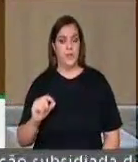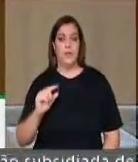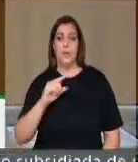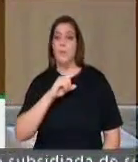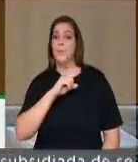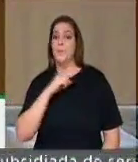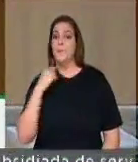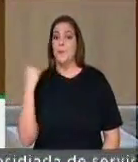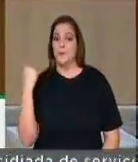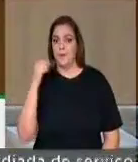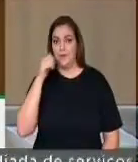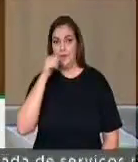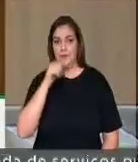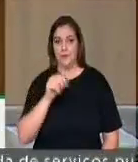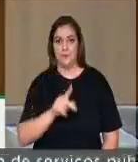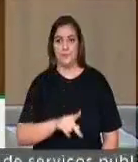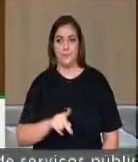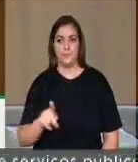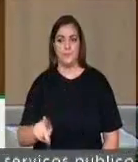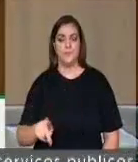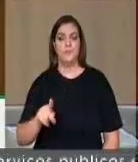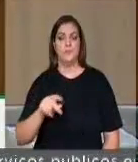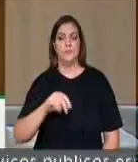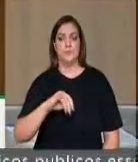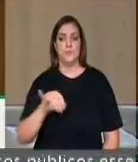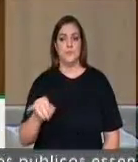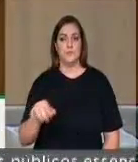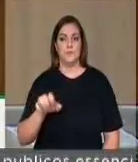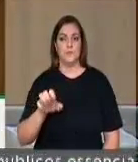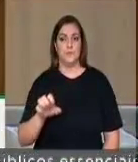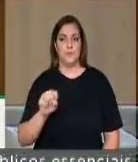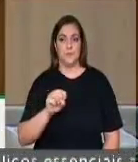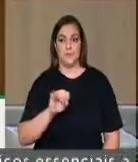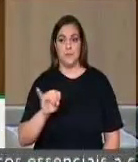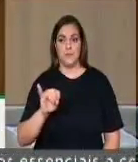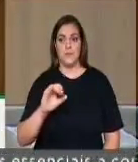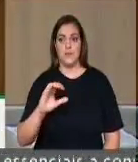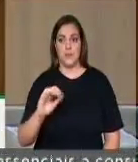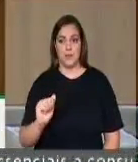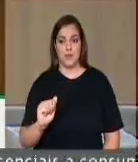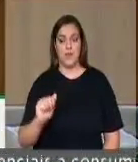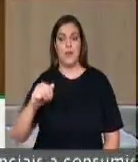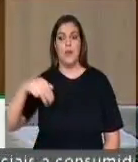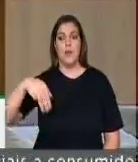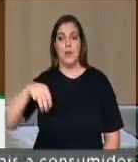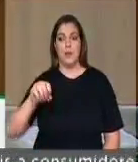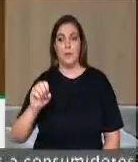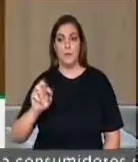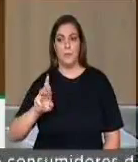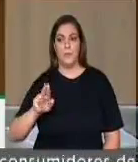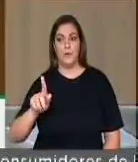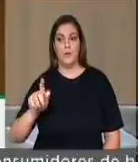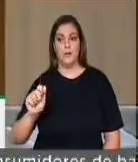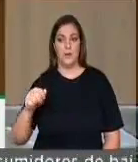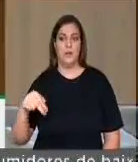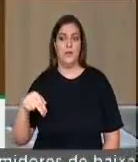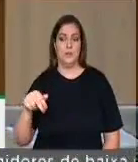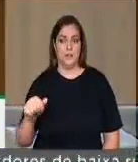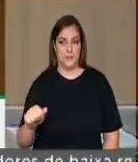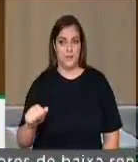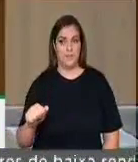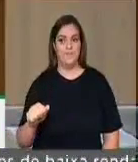falecimento da professora Jéssica Morgana. Jéssica Morgana também foi vítima daquela tragédia na cidade